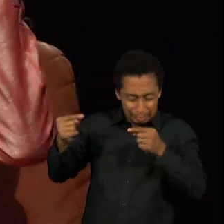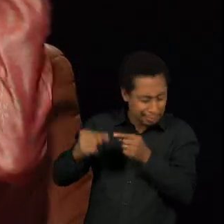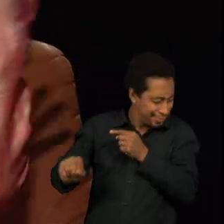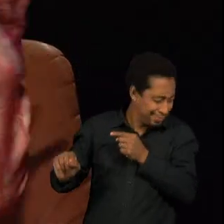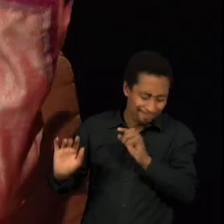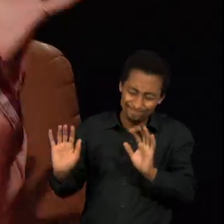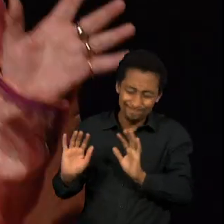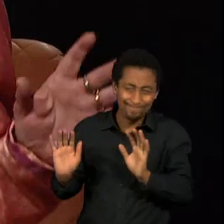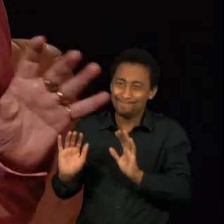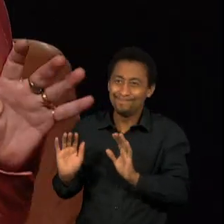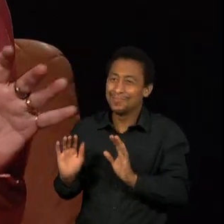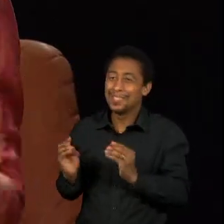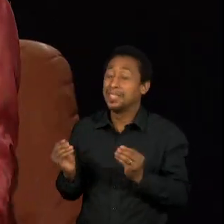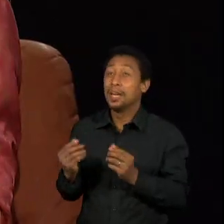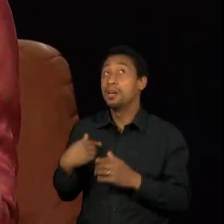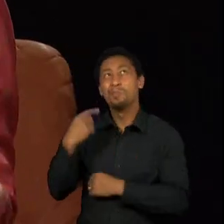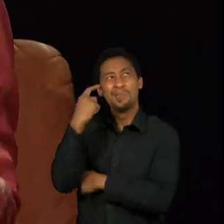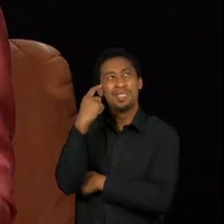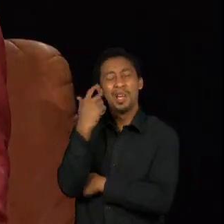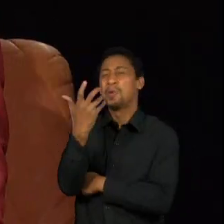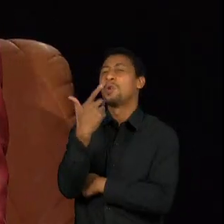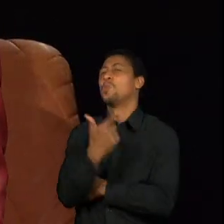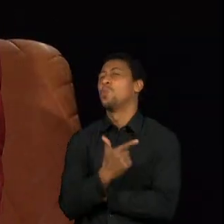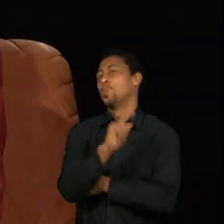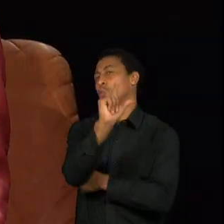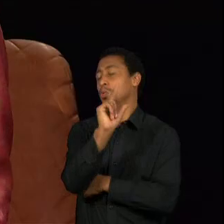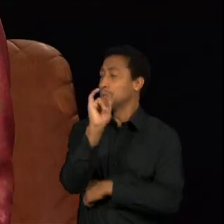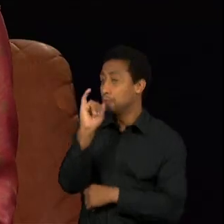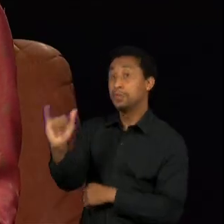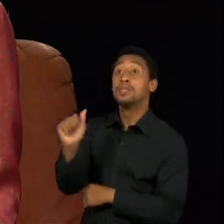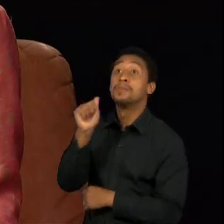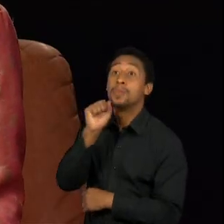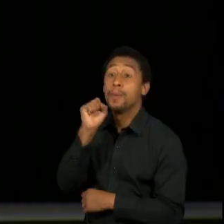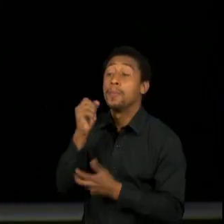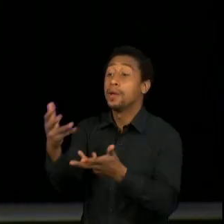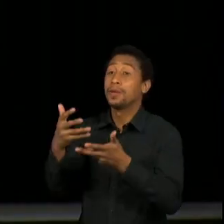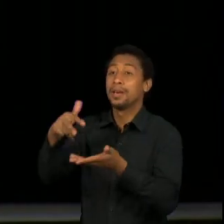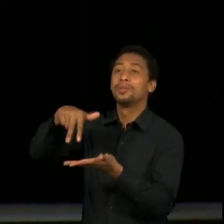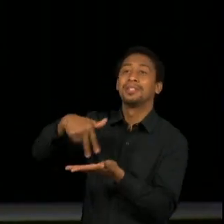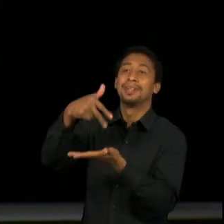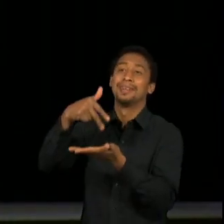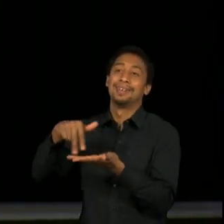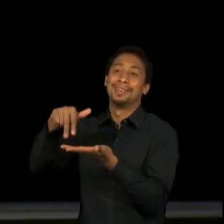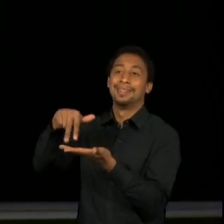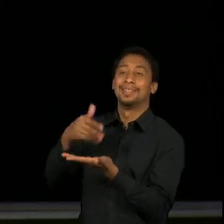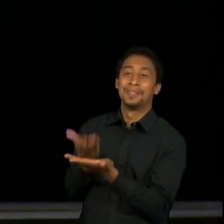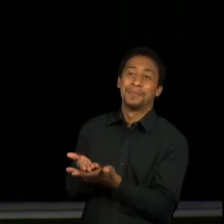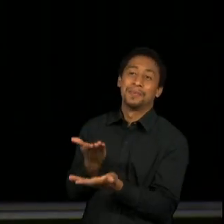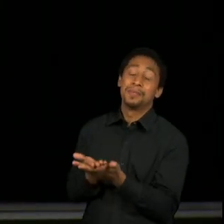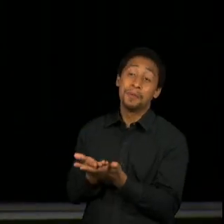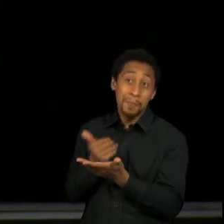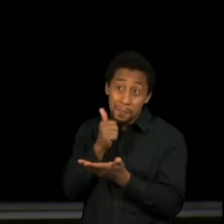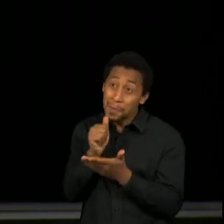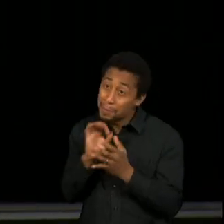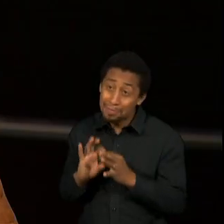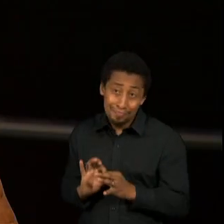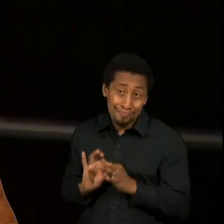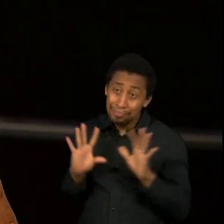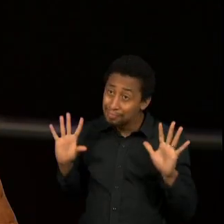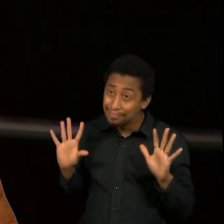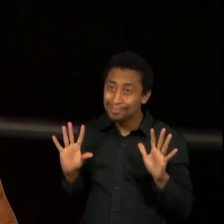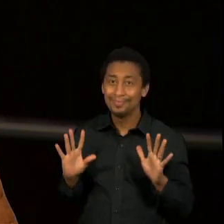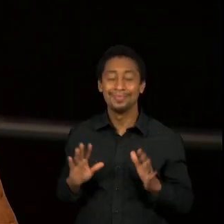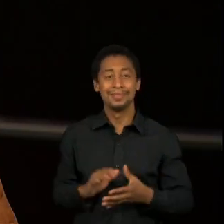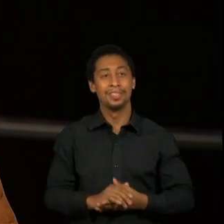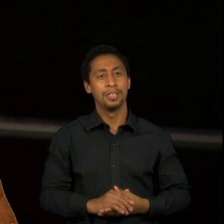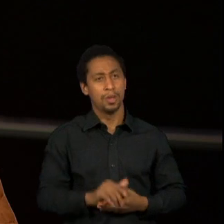Eu achei que não seria isso. E aí falei para minha mãe que eu queria fazer dança. E ela deixou. Helena, e